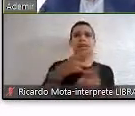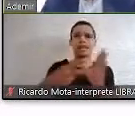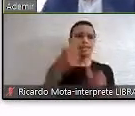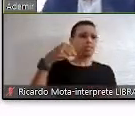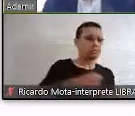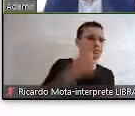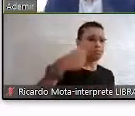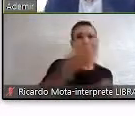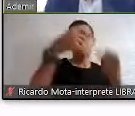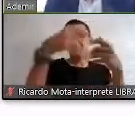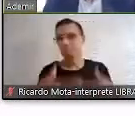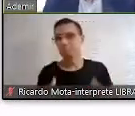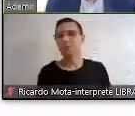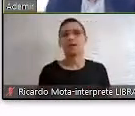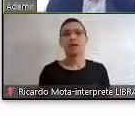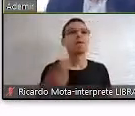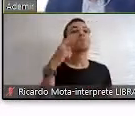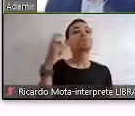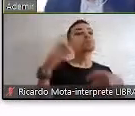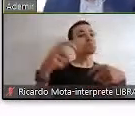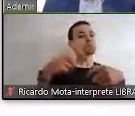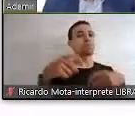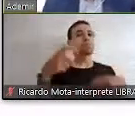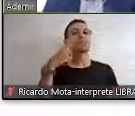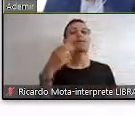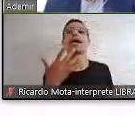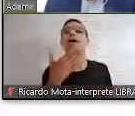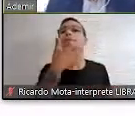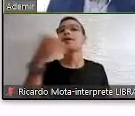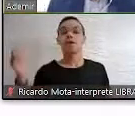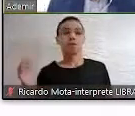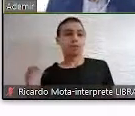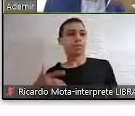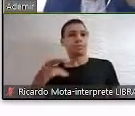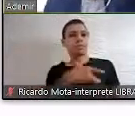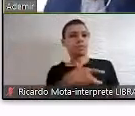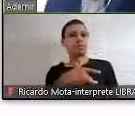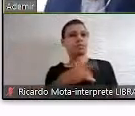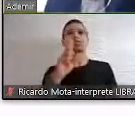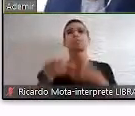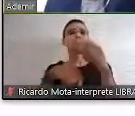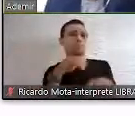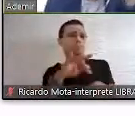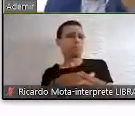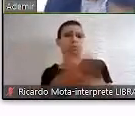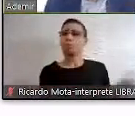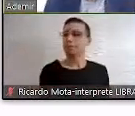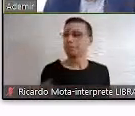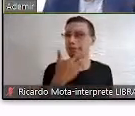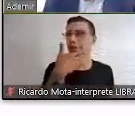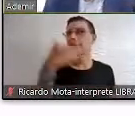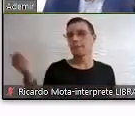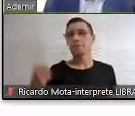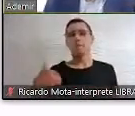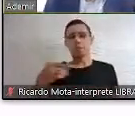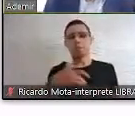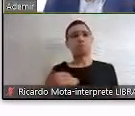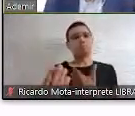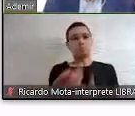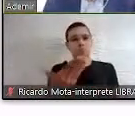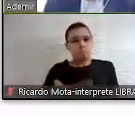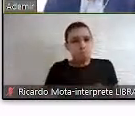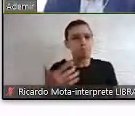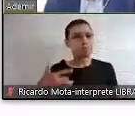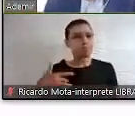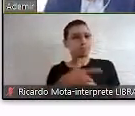né, costumam dizer que é melhor cuidar da saúde do que cuidar da doença. Então, antes que nossos prédios, nossas edificações